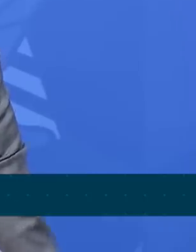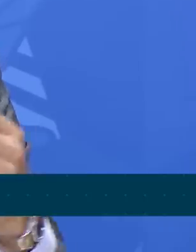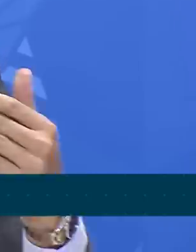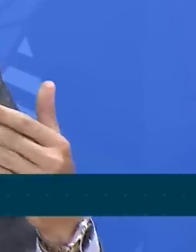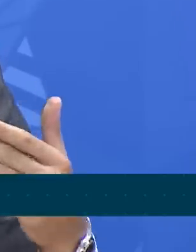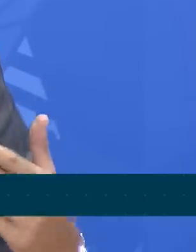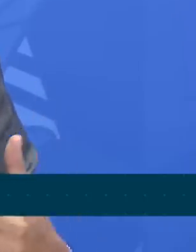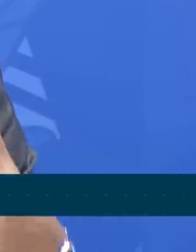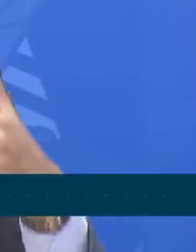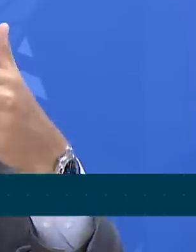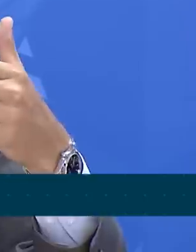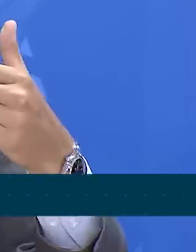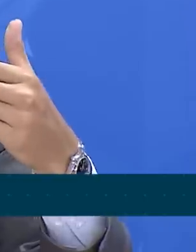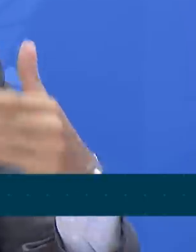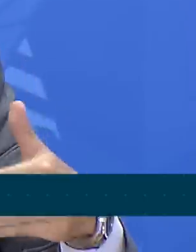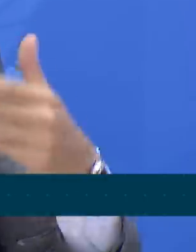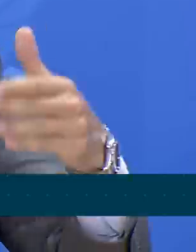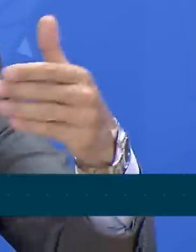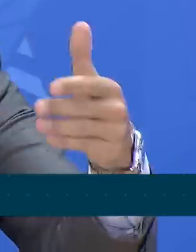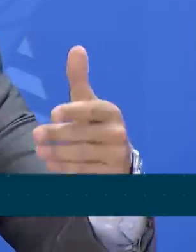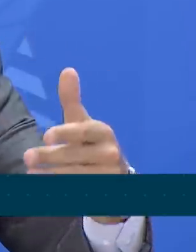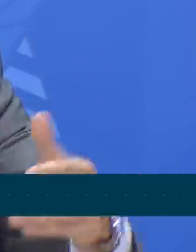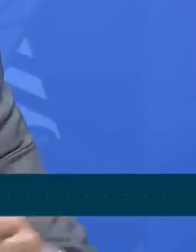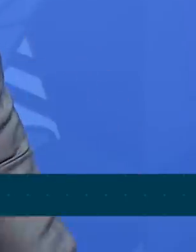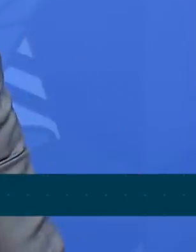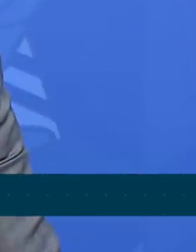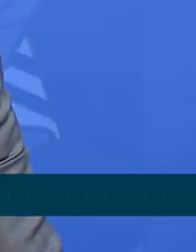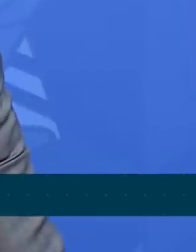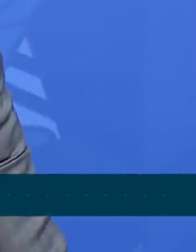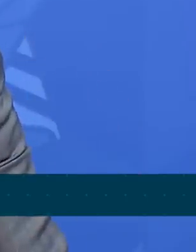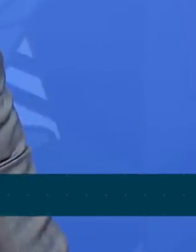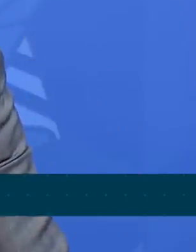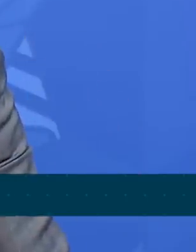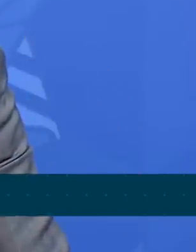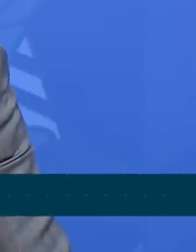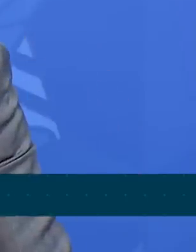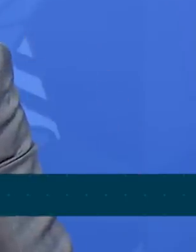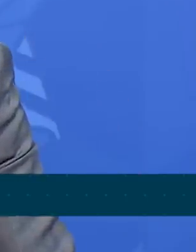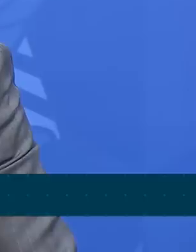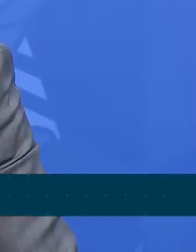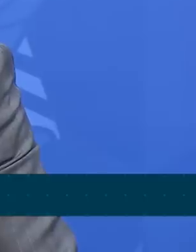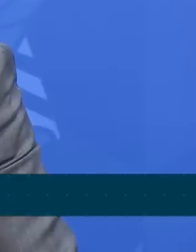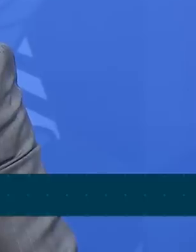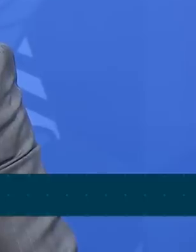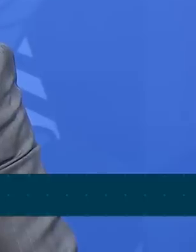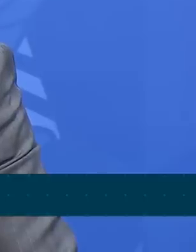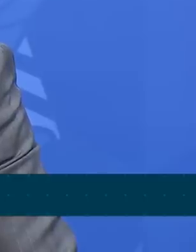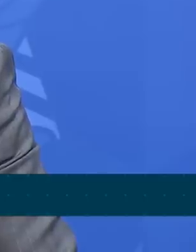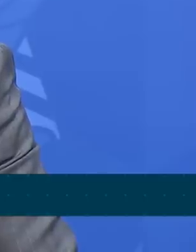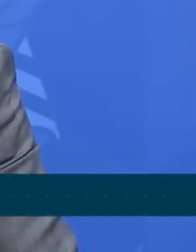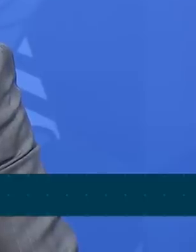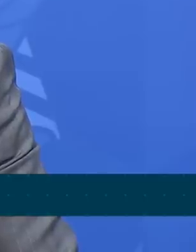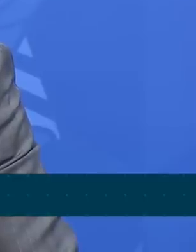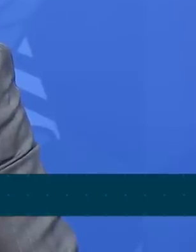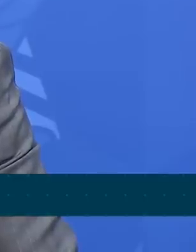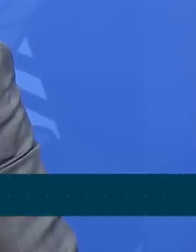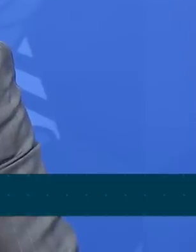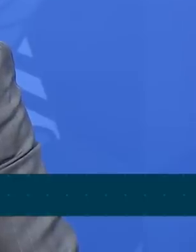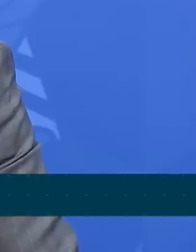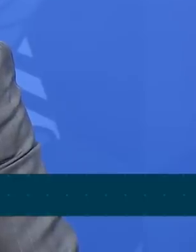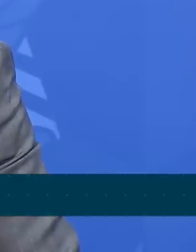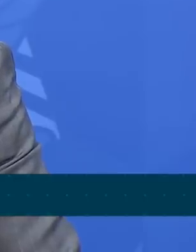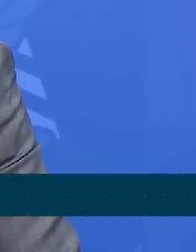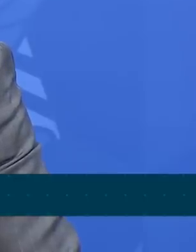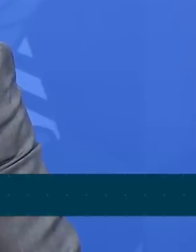isso deveria ter sido é computado ao longo do tempo na medida em que foi acontecendo ea fragilidade do sistema não permitiu